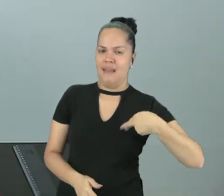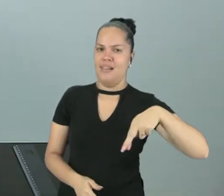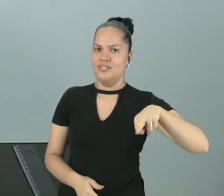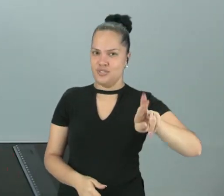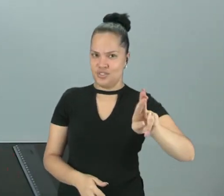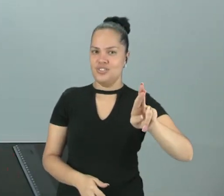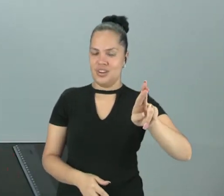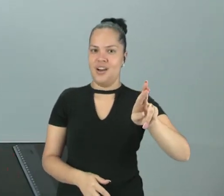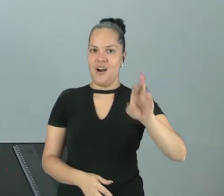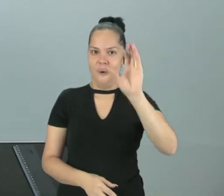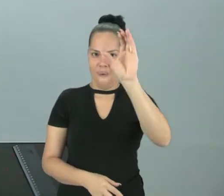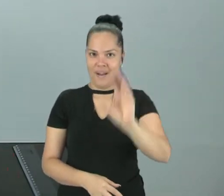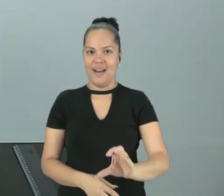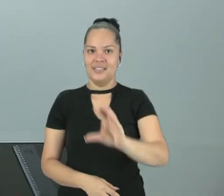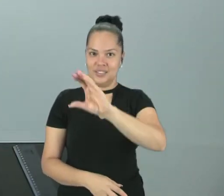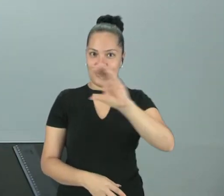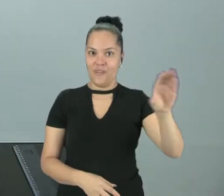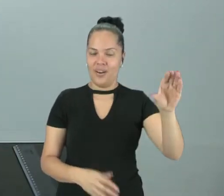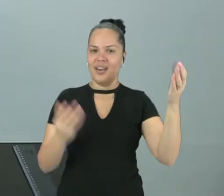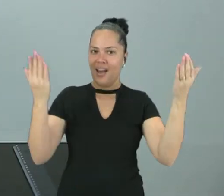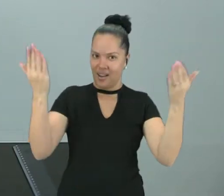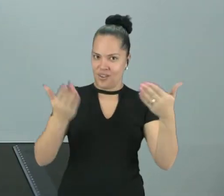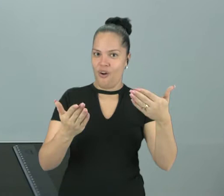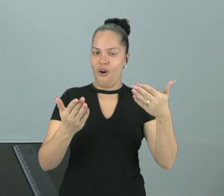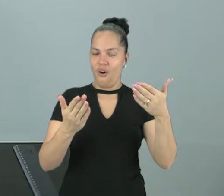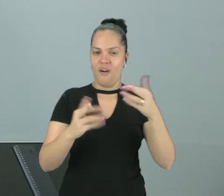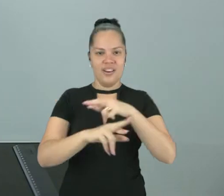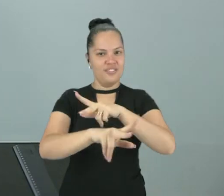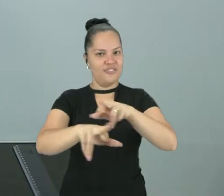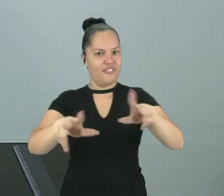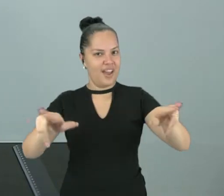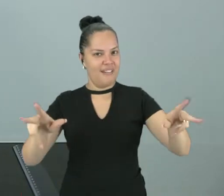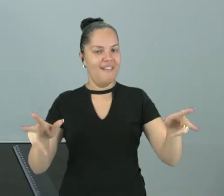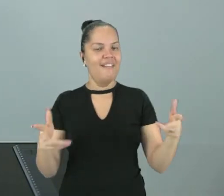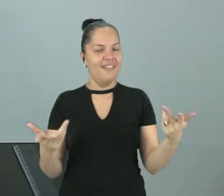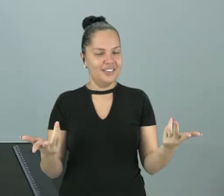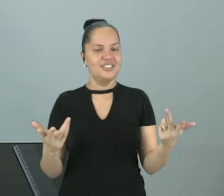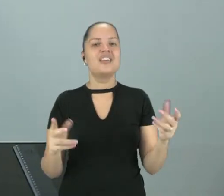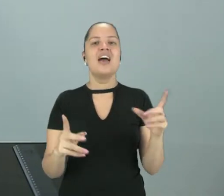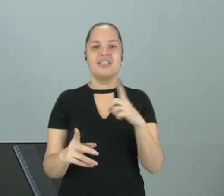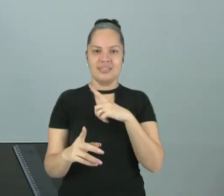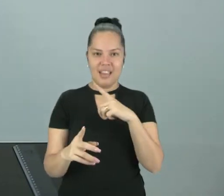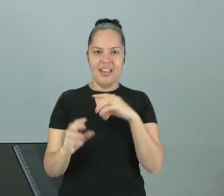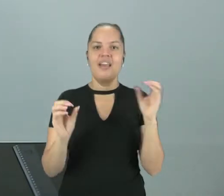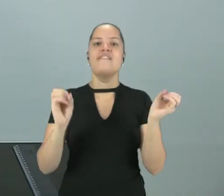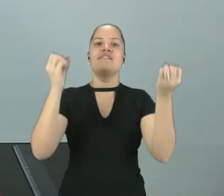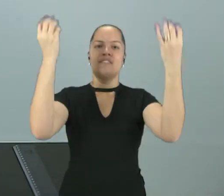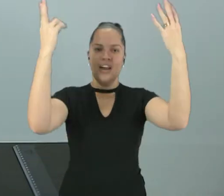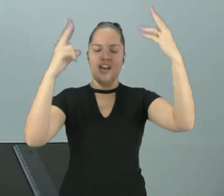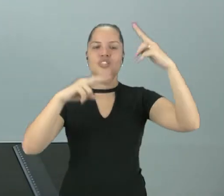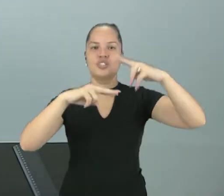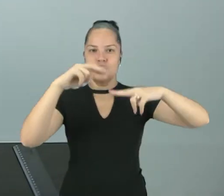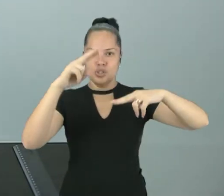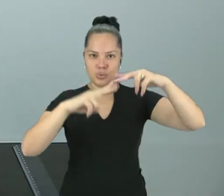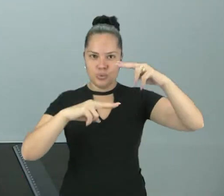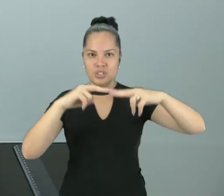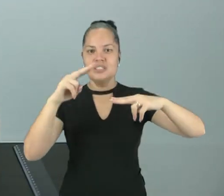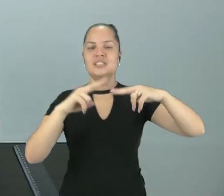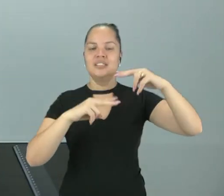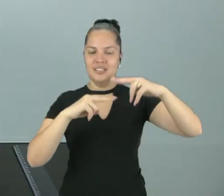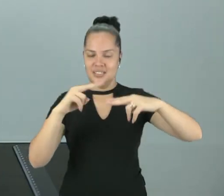religião católica hoje várias religiões né comemoram fazem né os seus e fazem suas festas